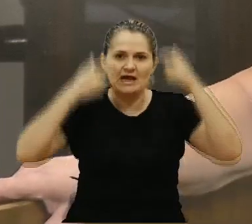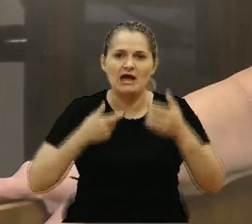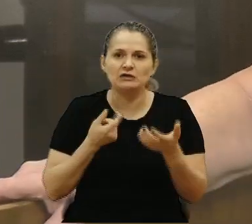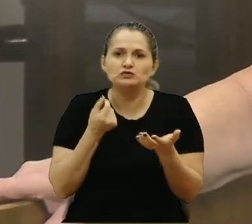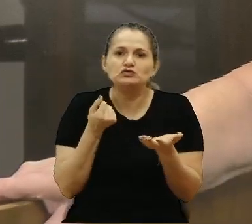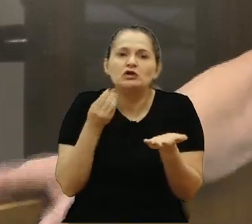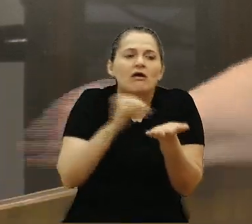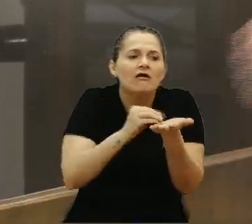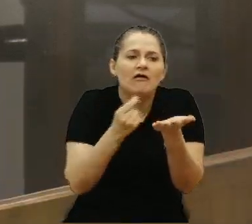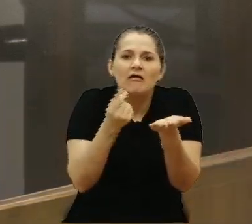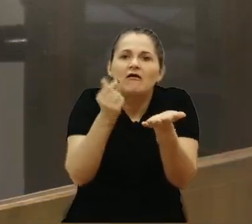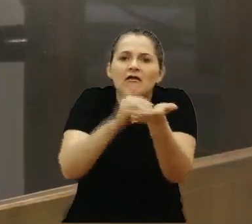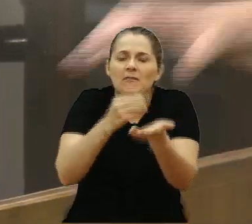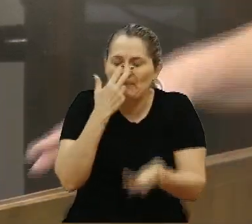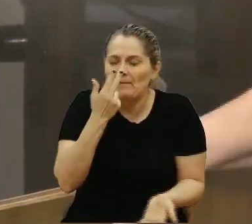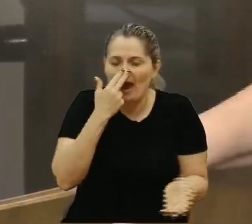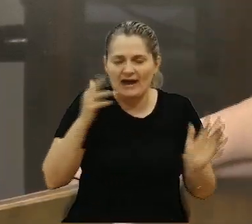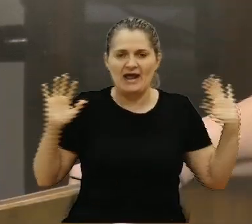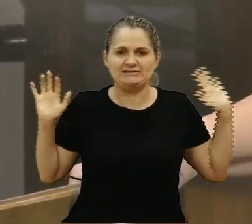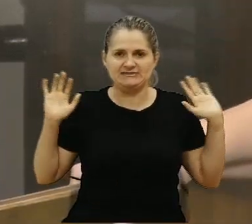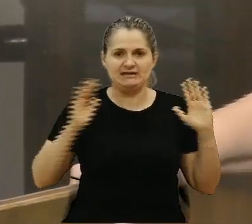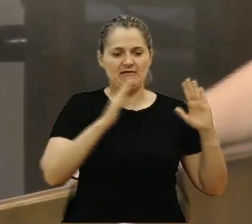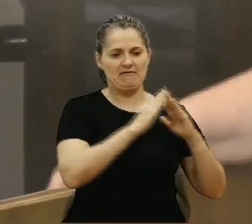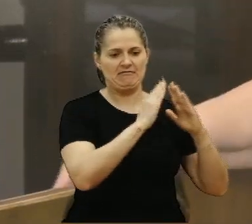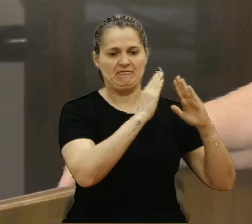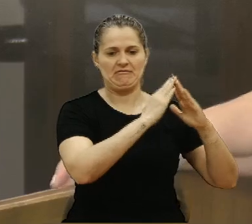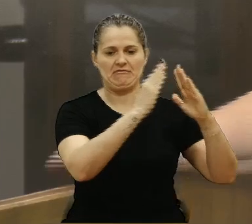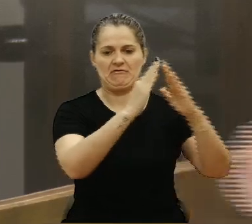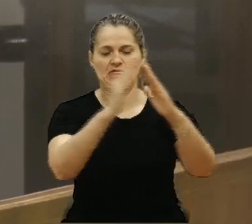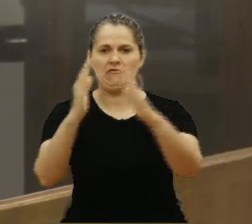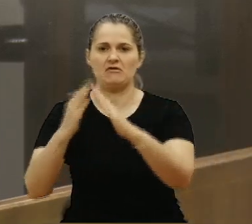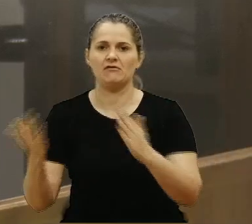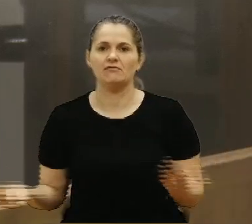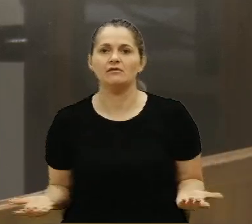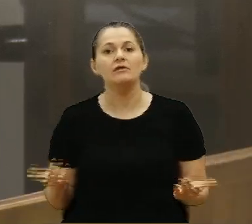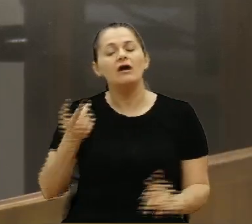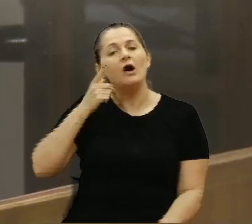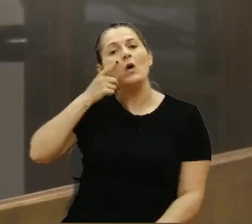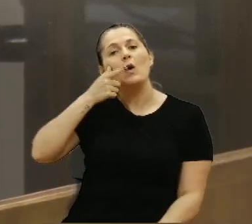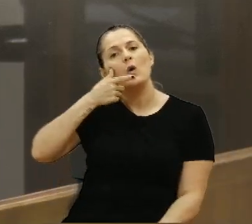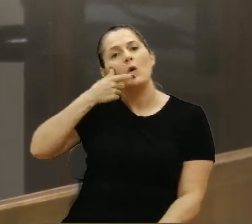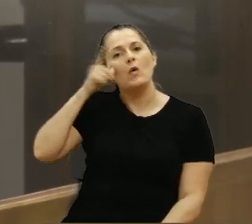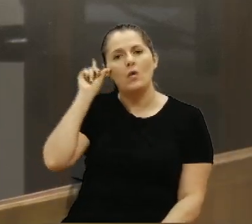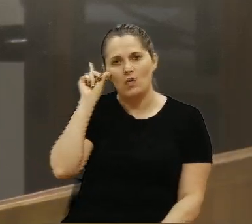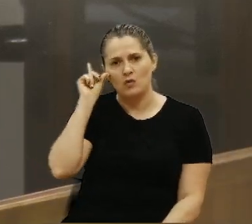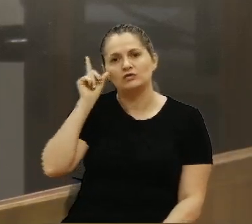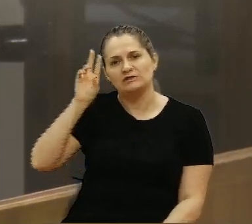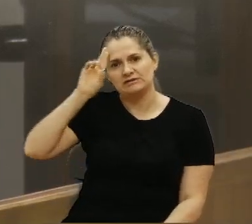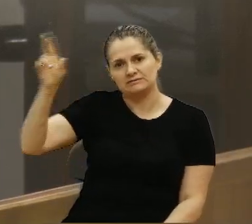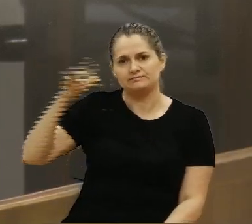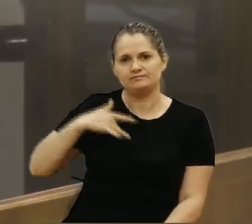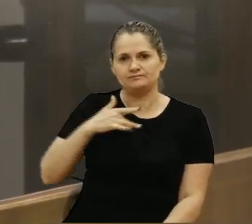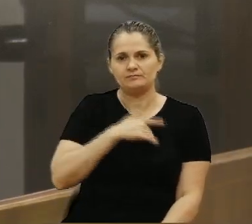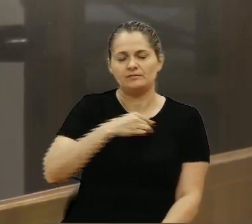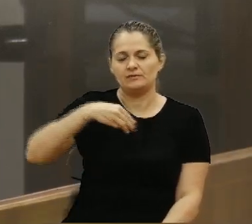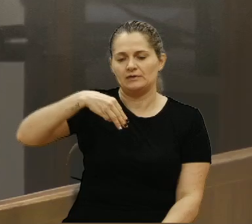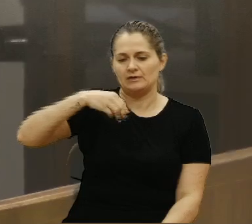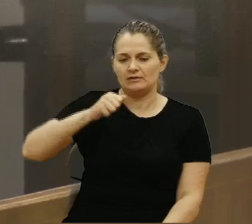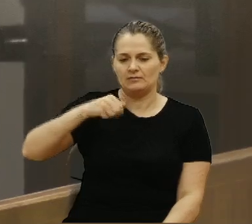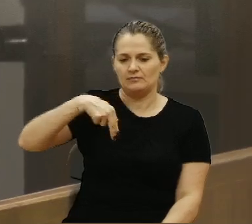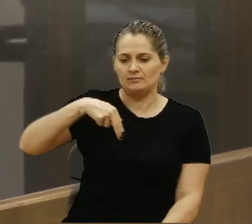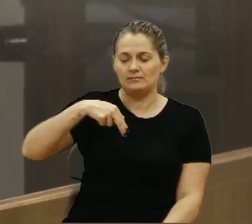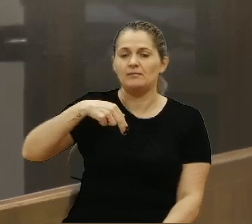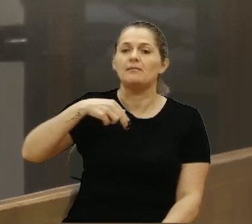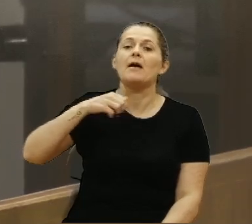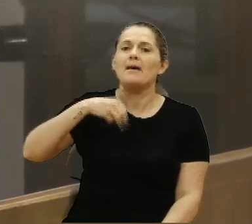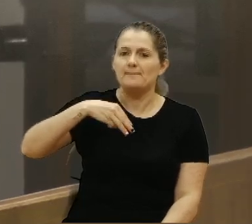problemas. E aí, sabe o que acontece? A gente diz, ontem, a diretora de saúde lá, a Malu, leu lá na comissão